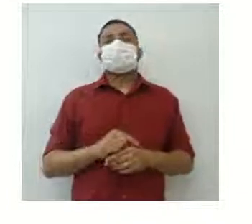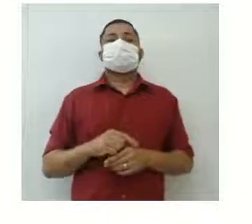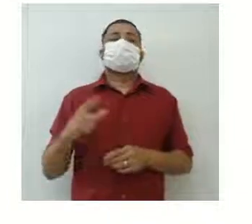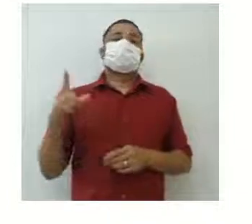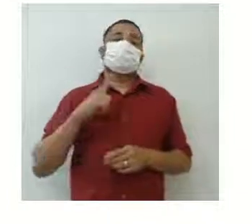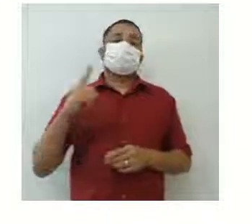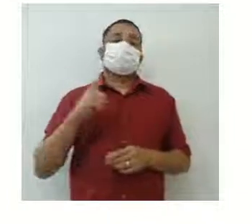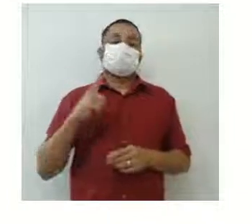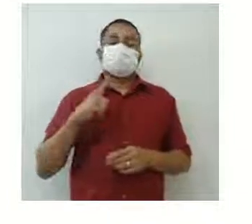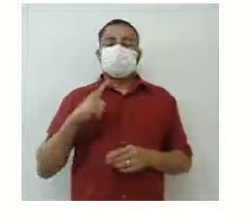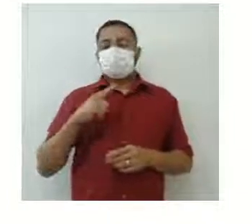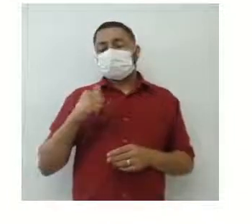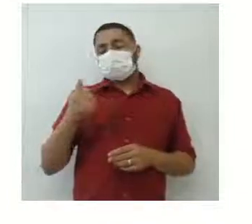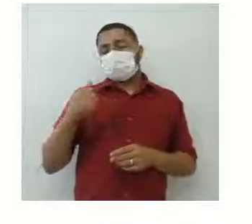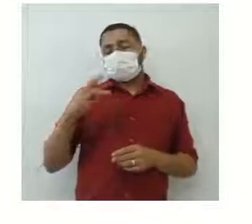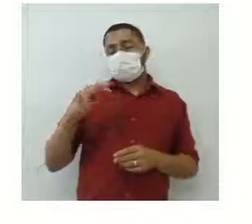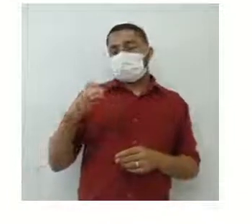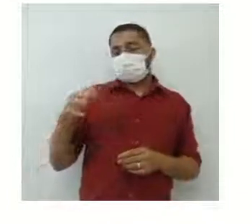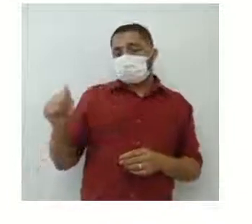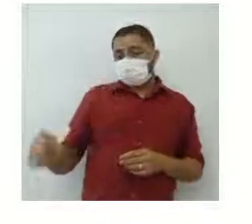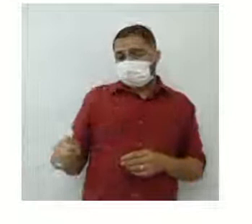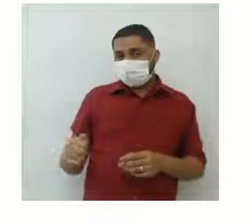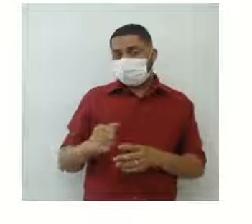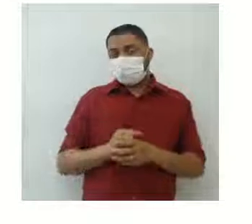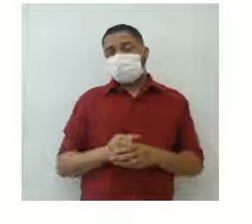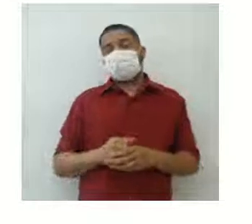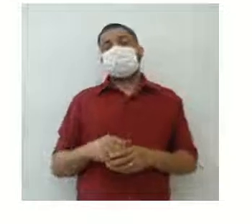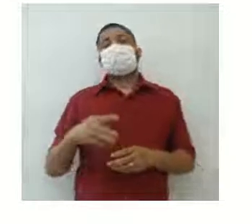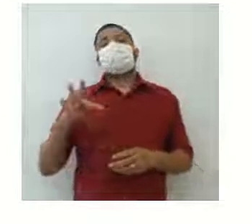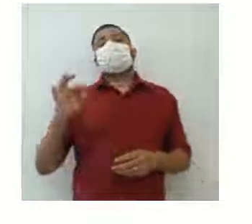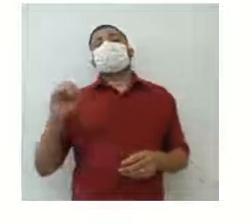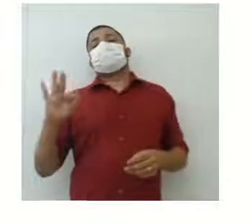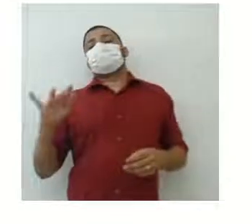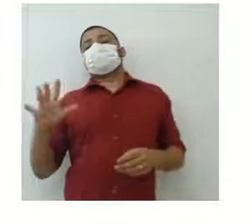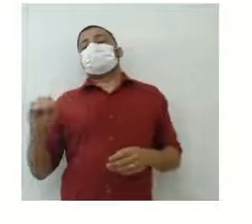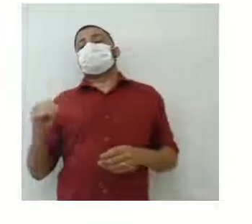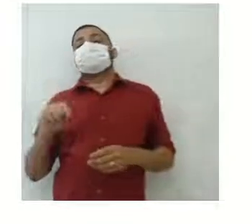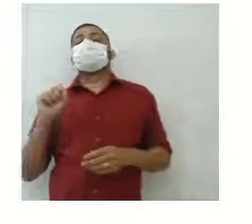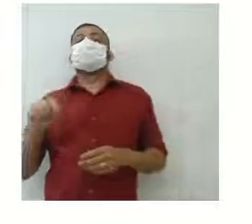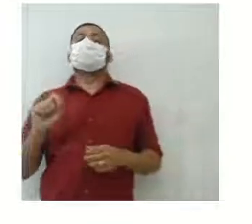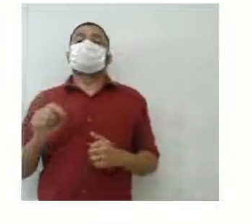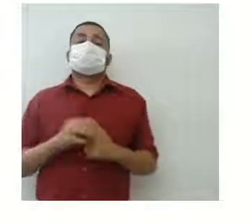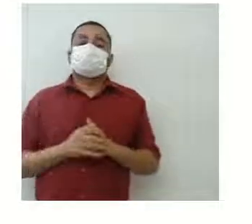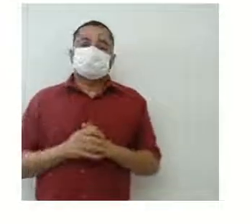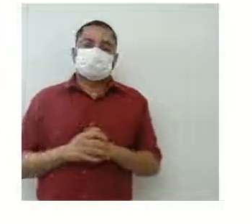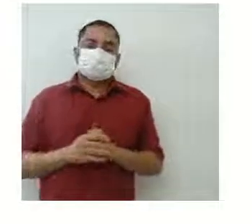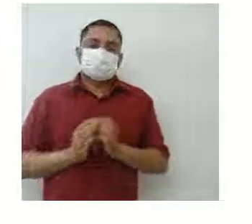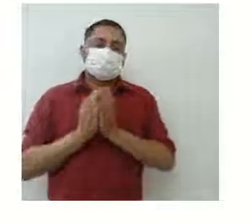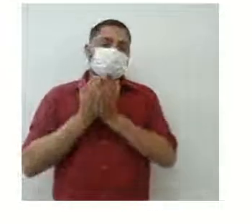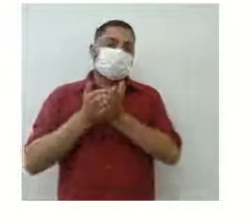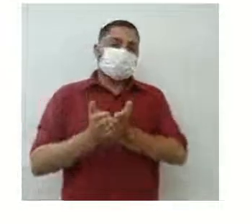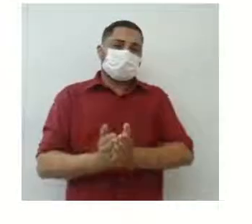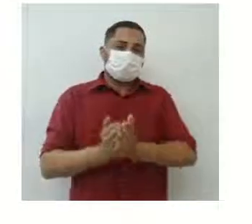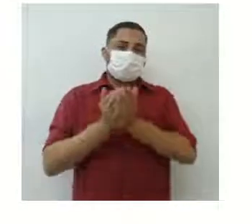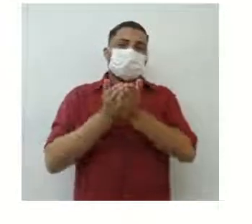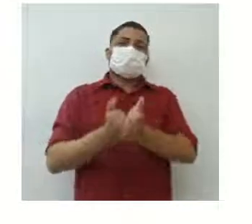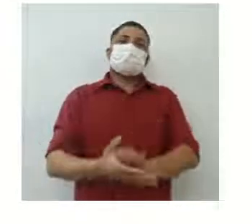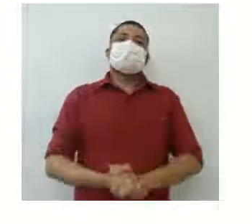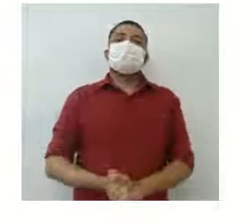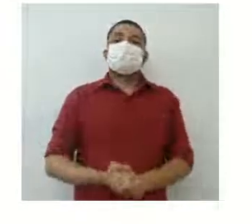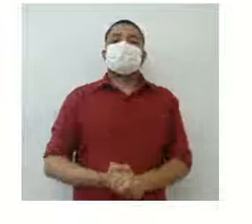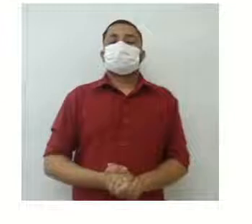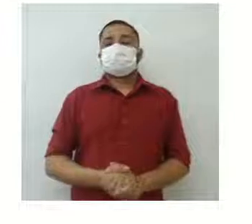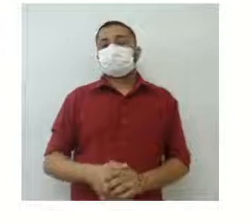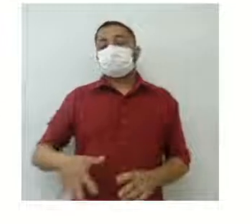atracavam os tumbeiros, que eram tumbeiros, eram embarcações, né, em